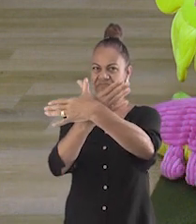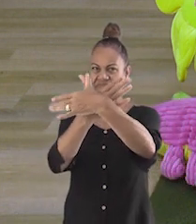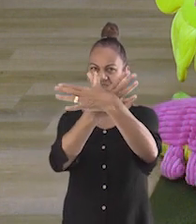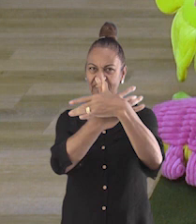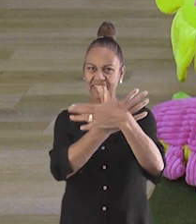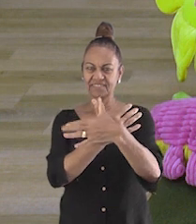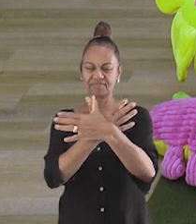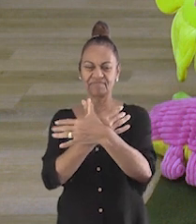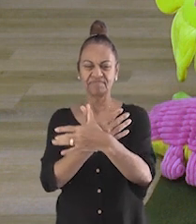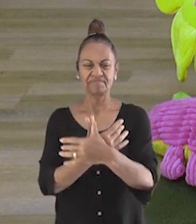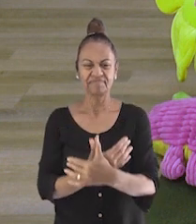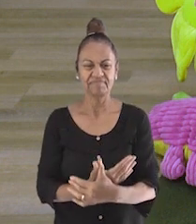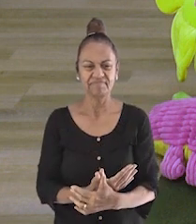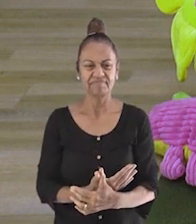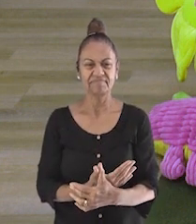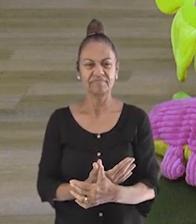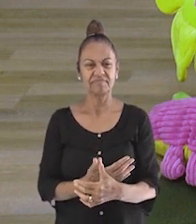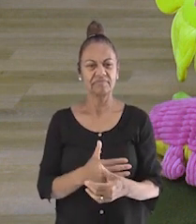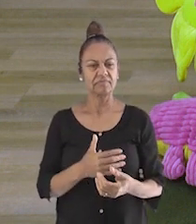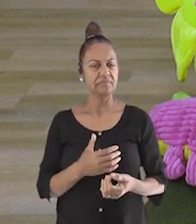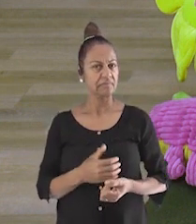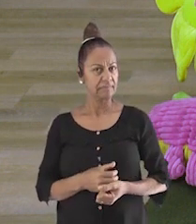borboleta!